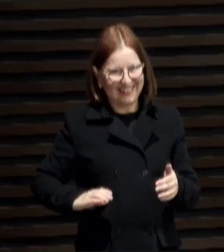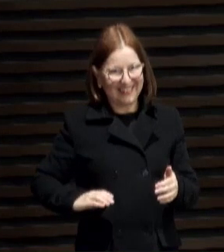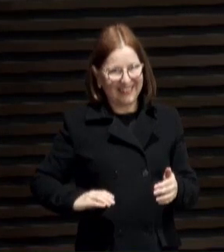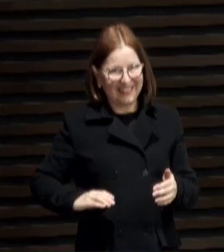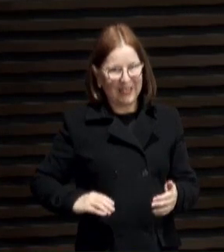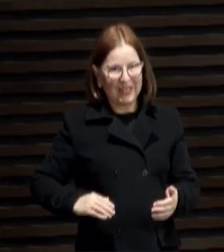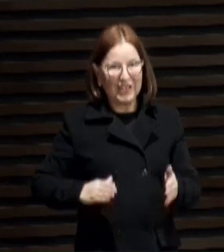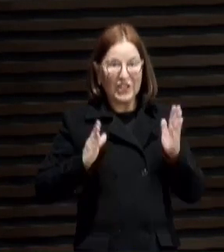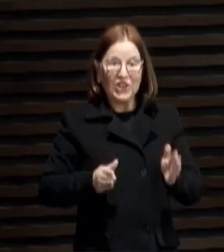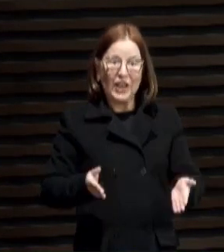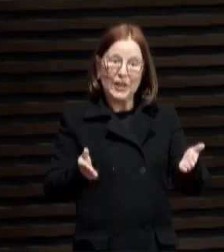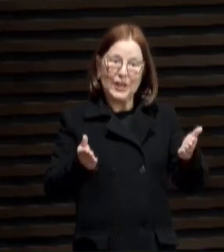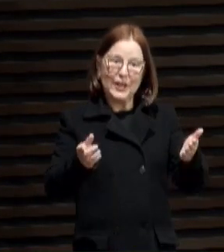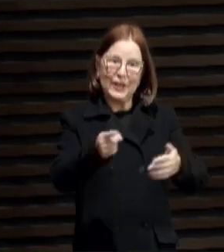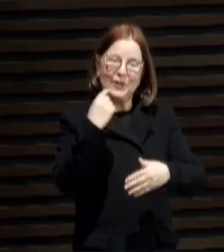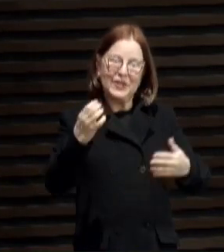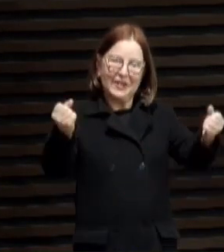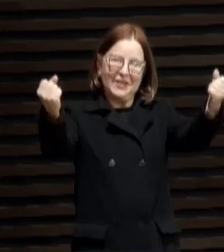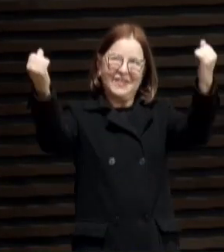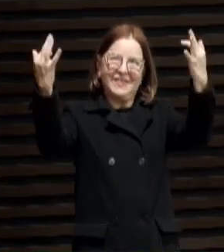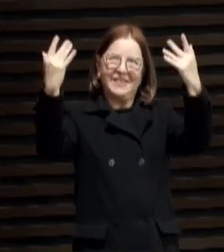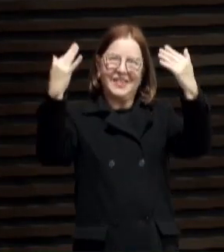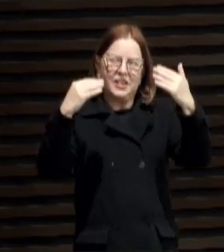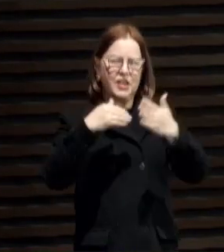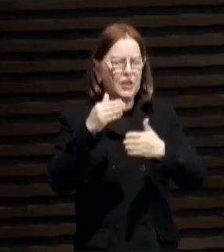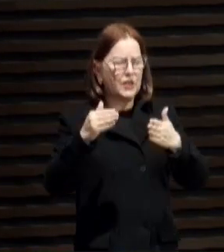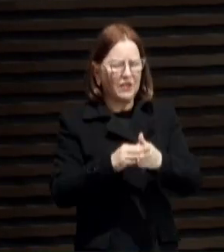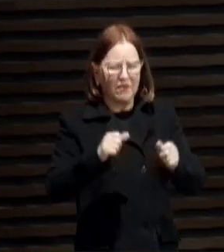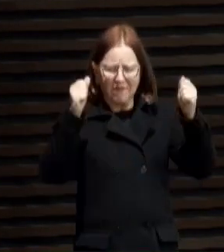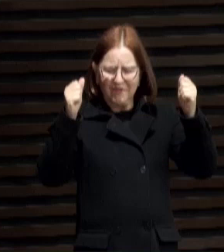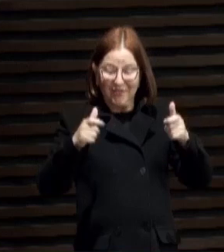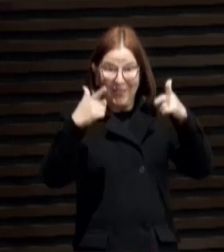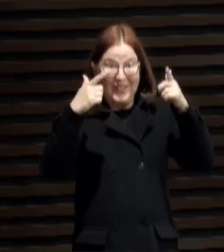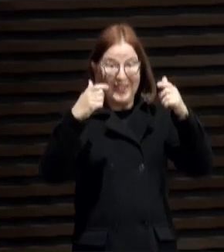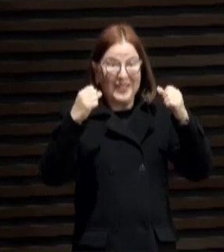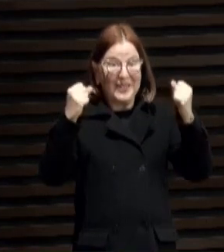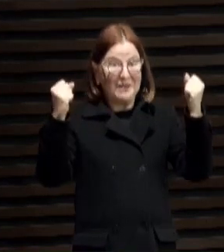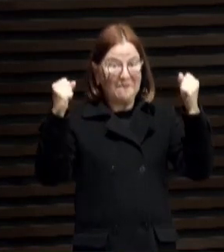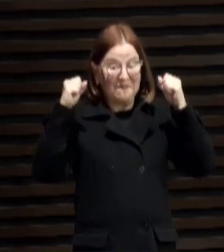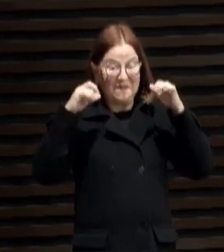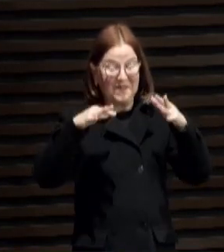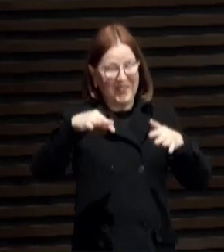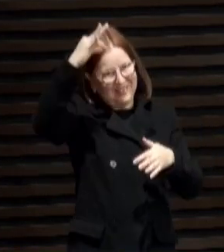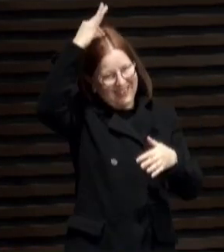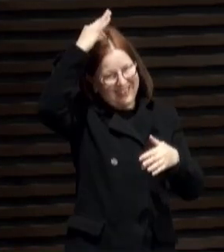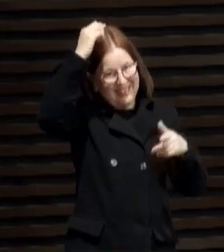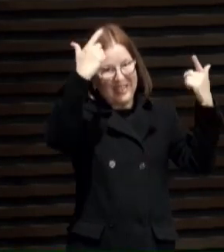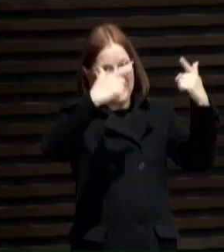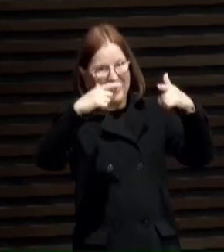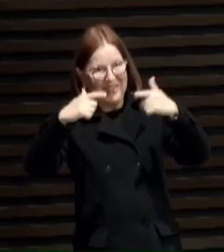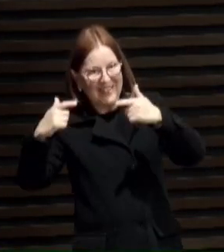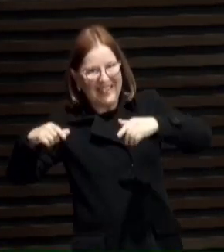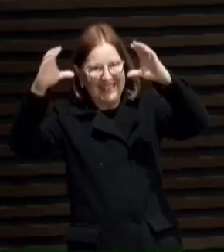tem abençoado com toda sorte de bênção espiritual nas regiões